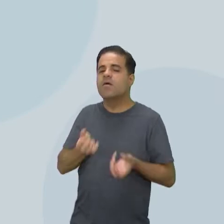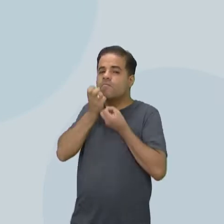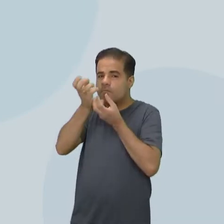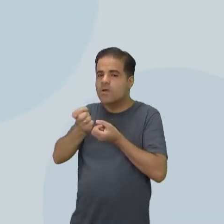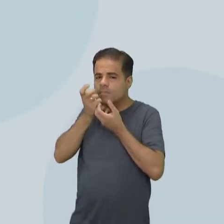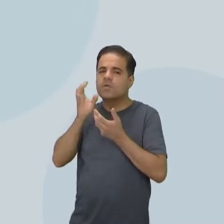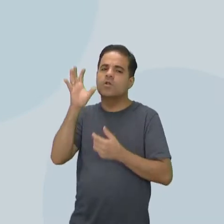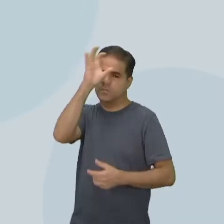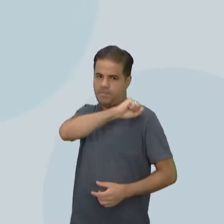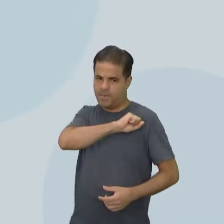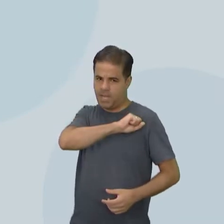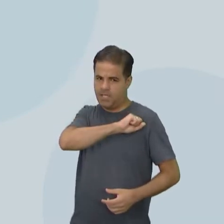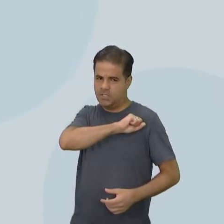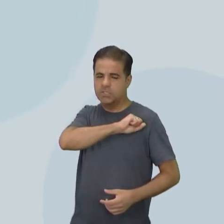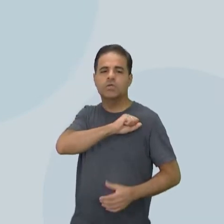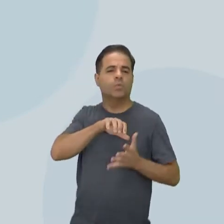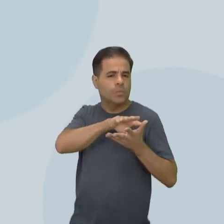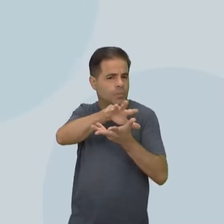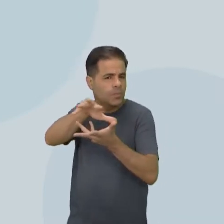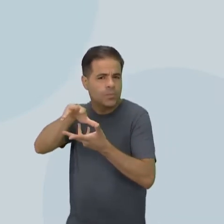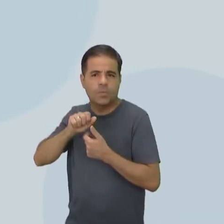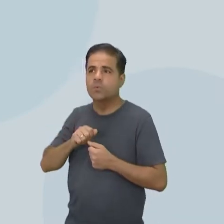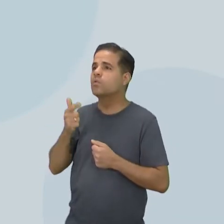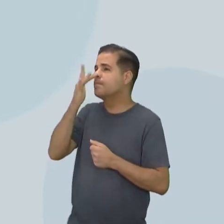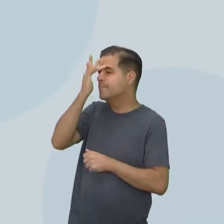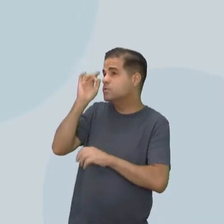informação que a gente aprende, né? No mundo, né? Ninguém vai te